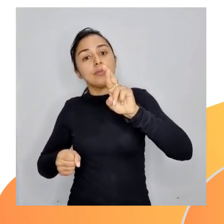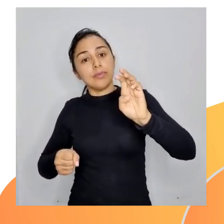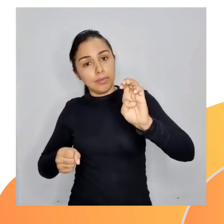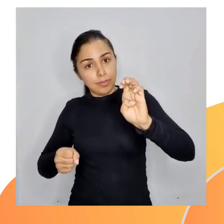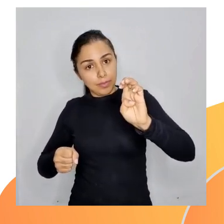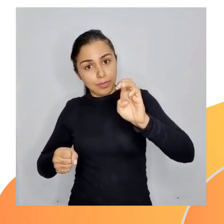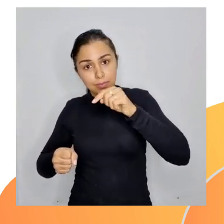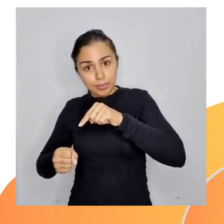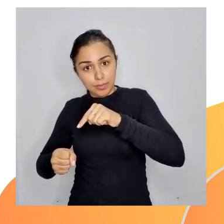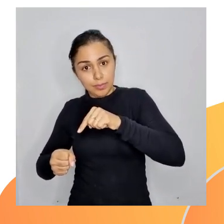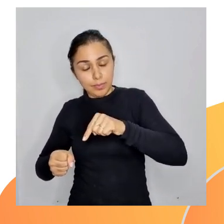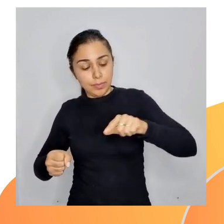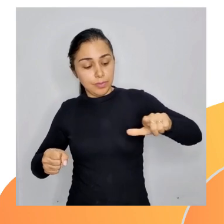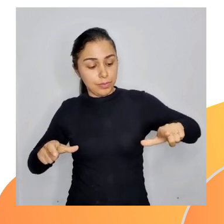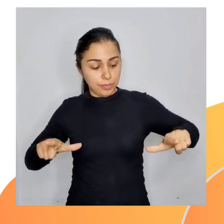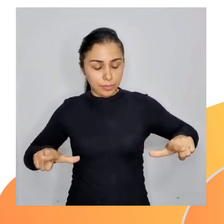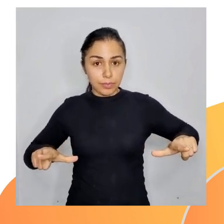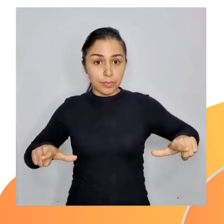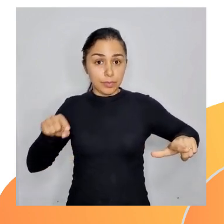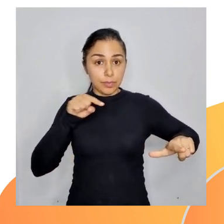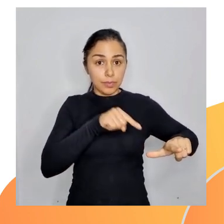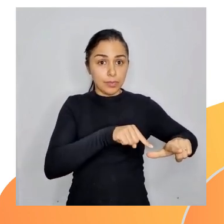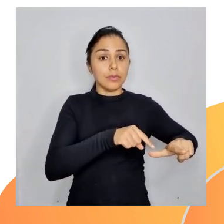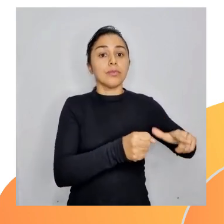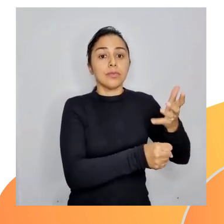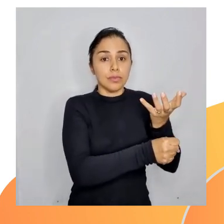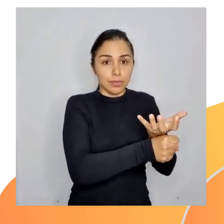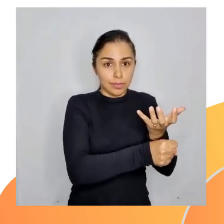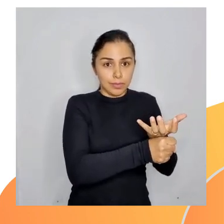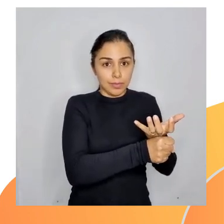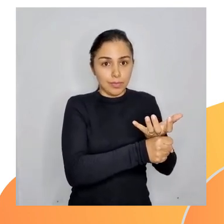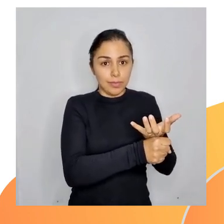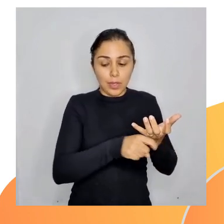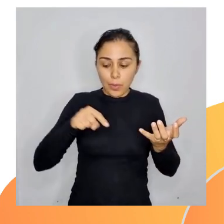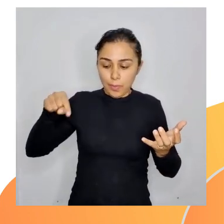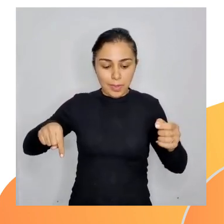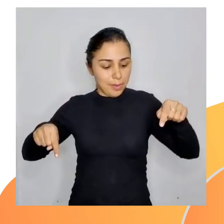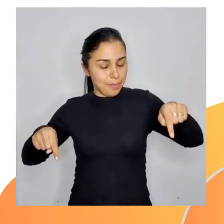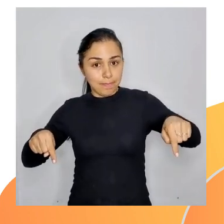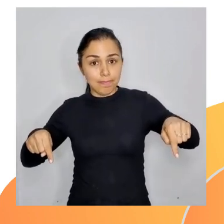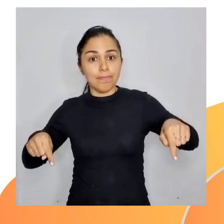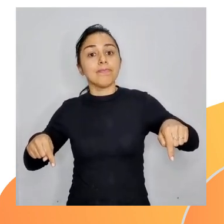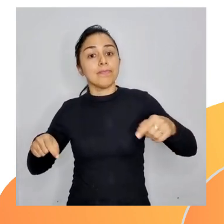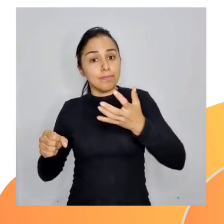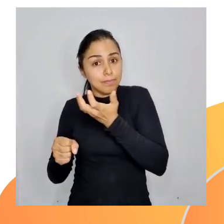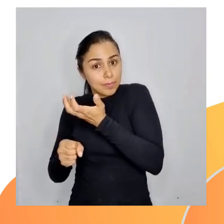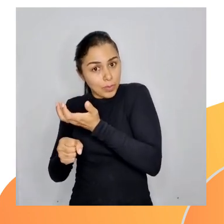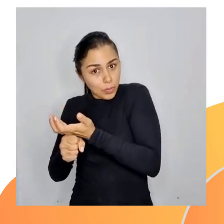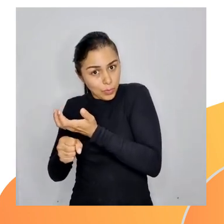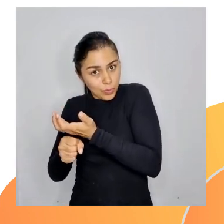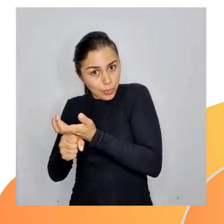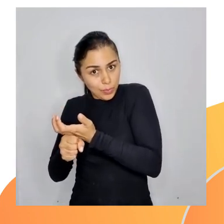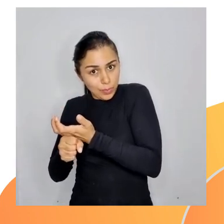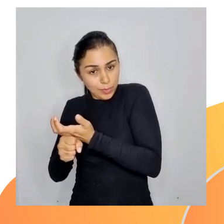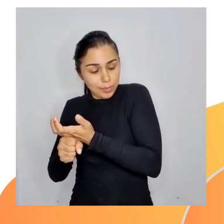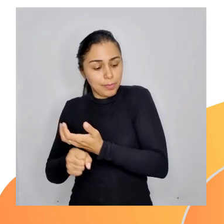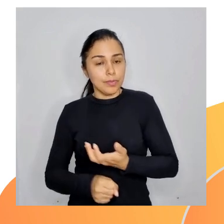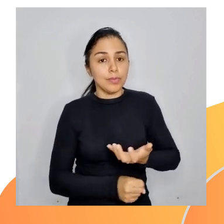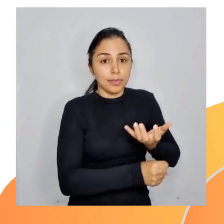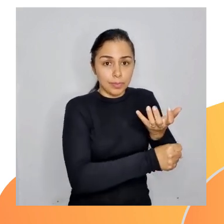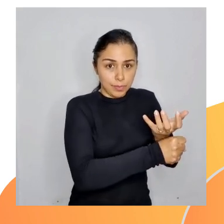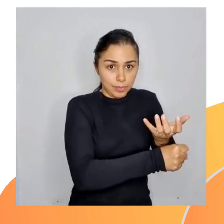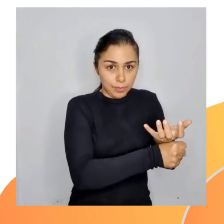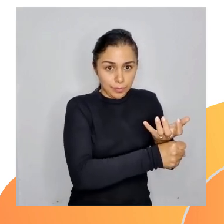e a segunda torre lá do outro lado do tabuleiro, ok? Então eu tenho aí os peões posicionados à frente